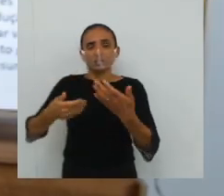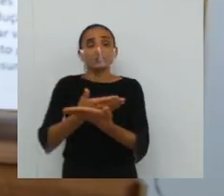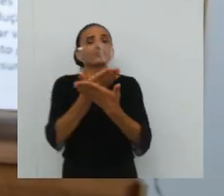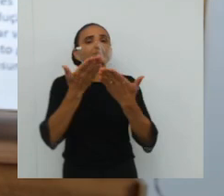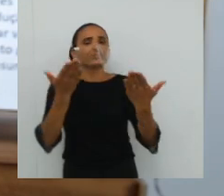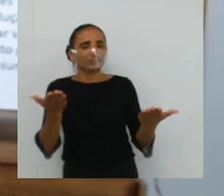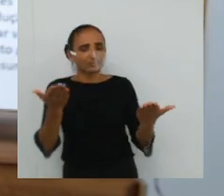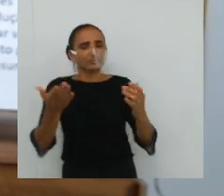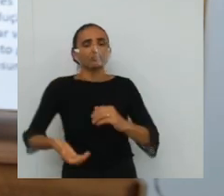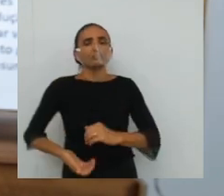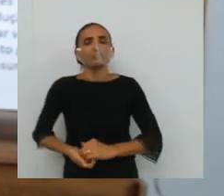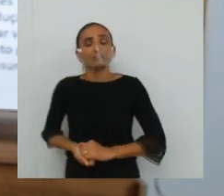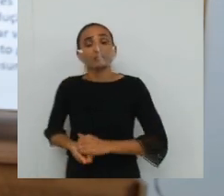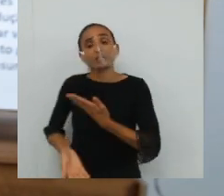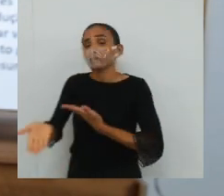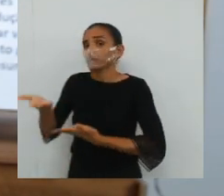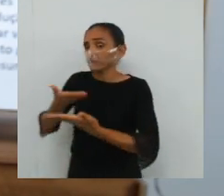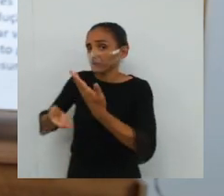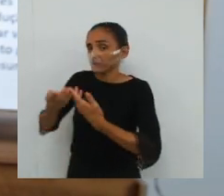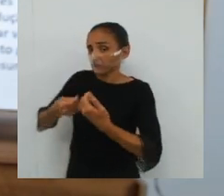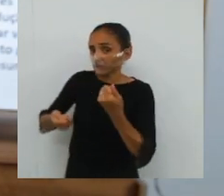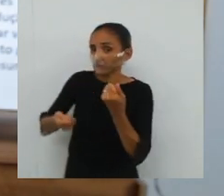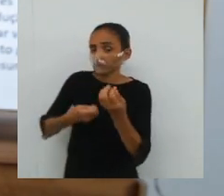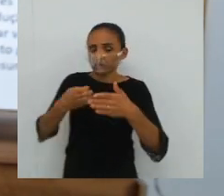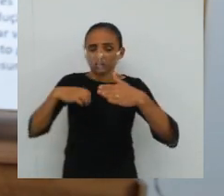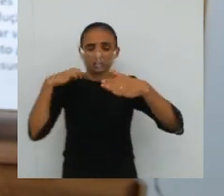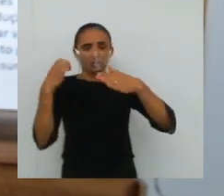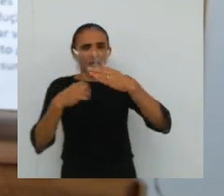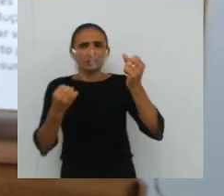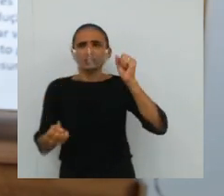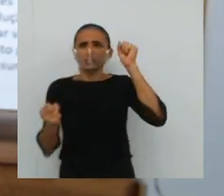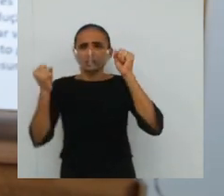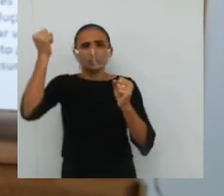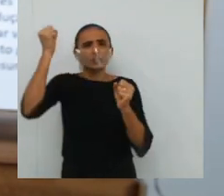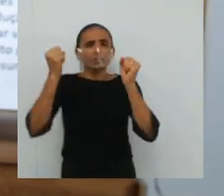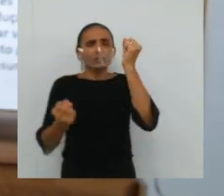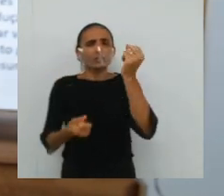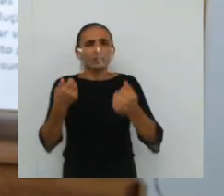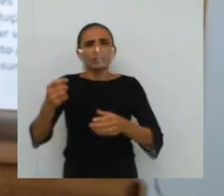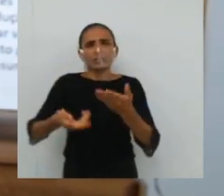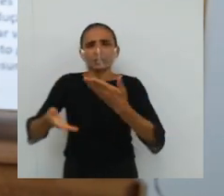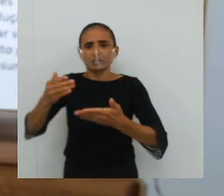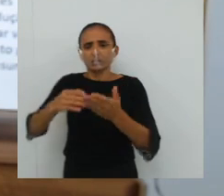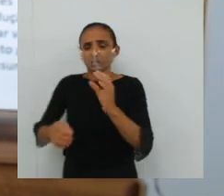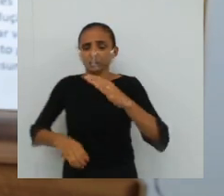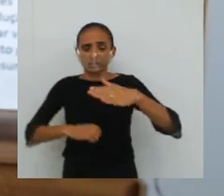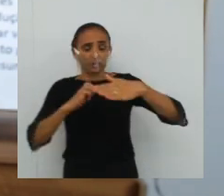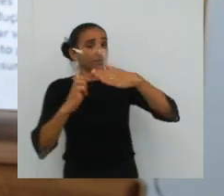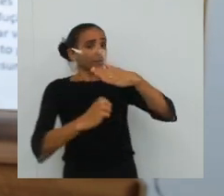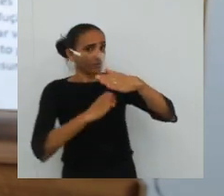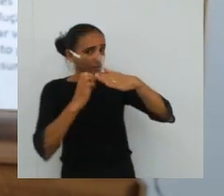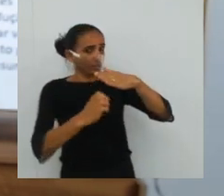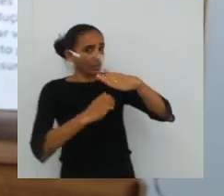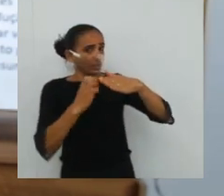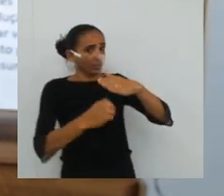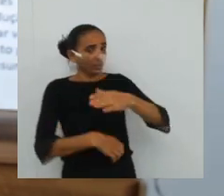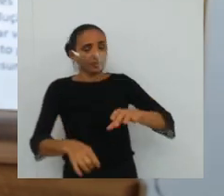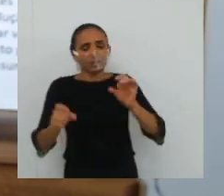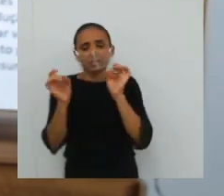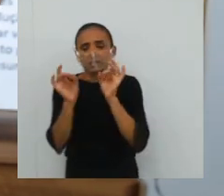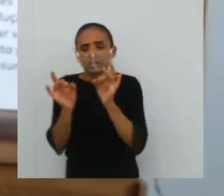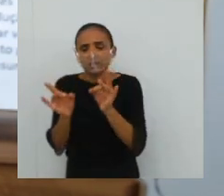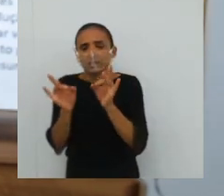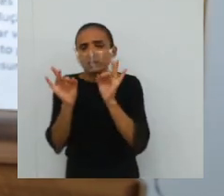bem, essa relação agroindustrial, ela vai caracterizar como aqueles produtos processados, né? Uma empresa que vende